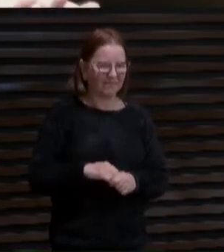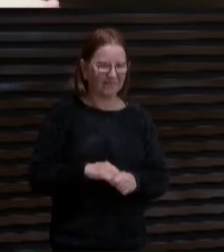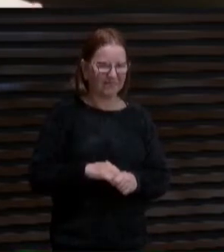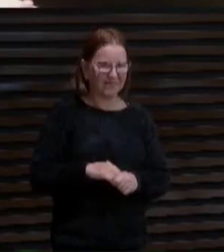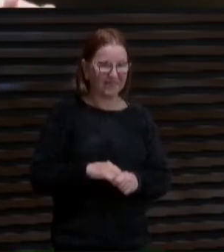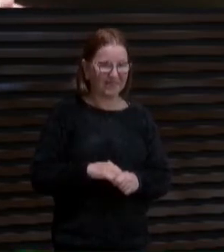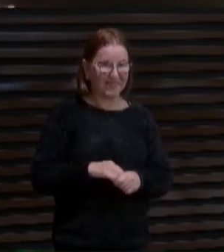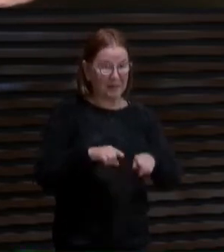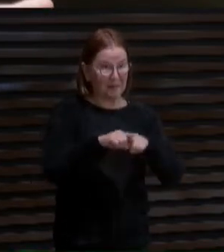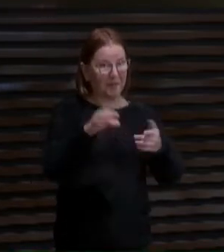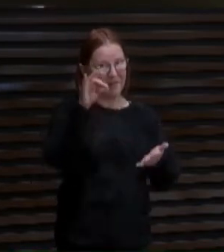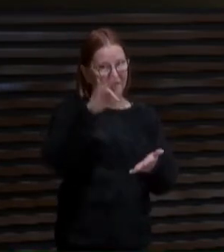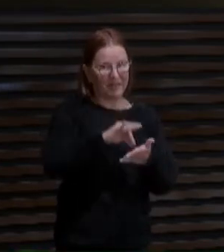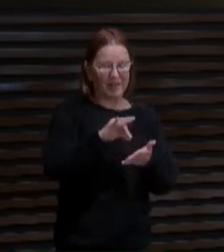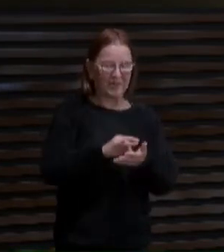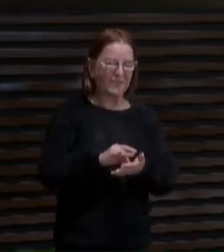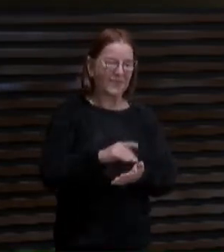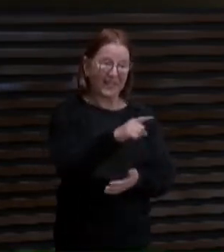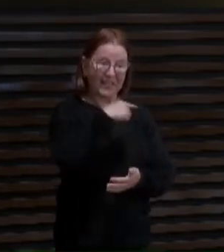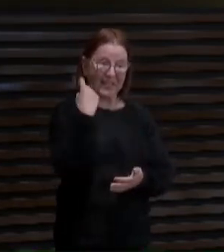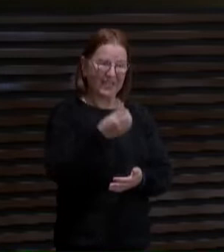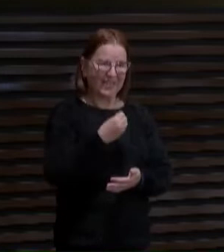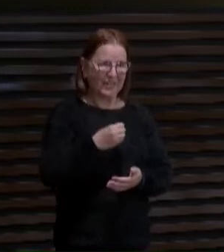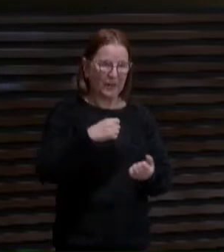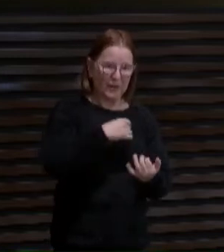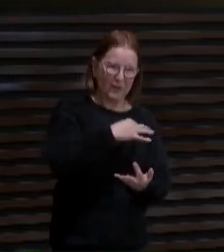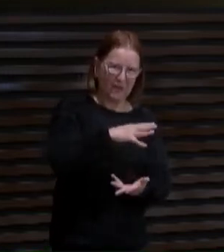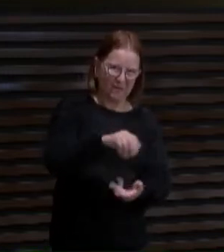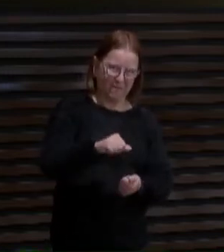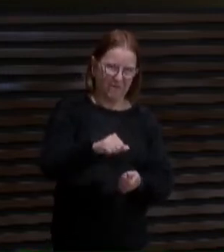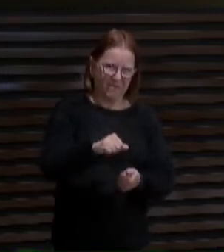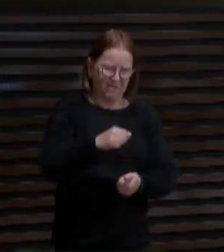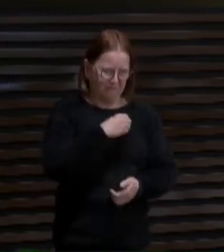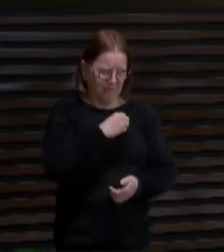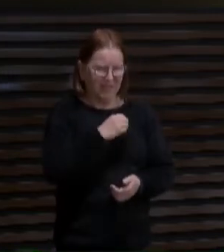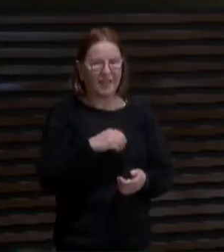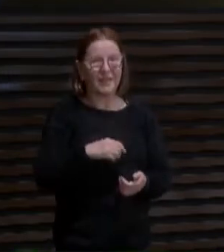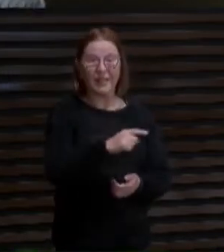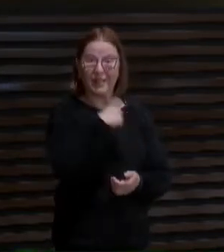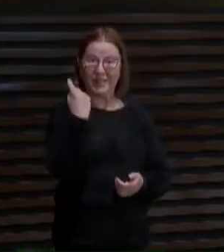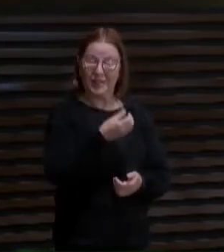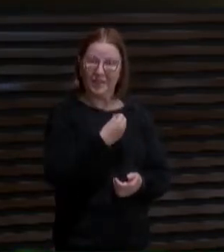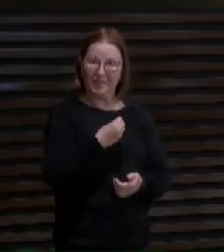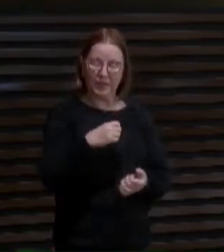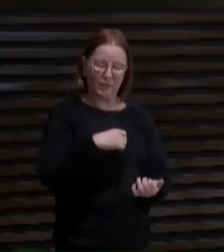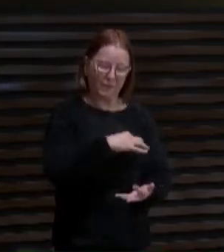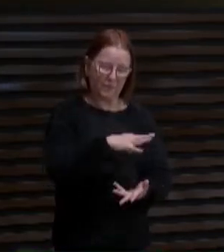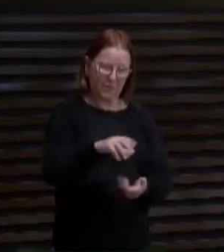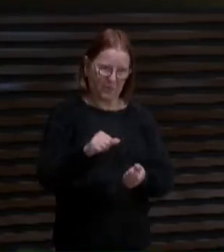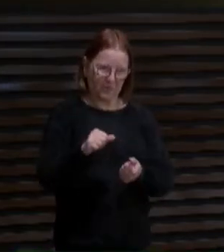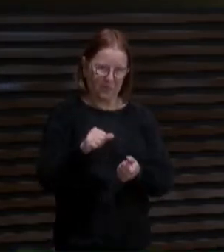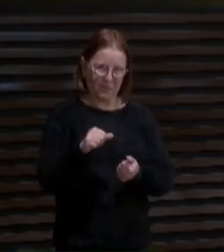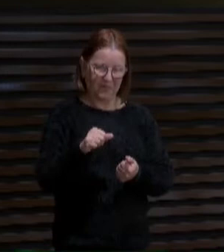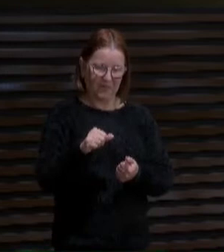mas é real nós dizemos vivemos no mundo caído nós vivemos no mundo que já as